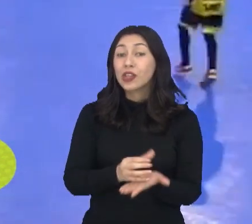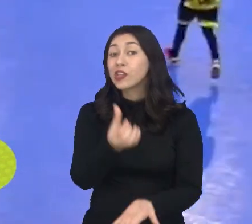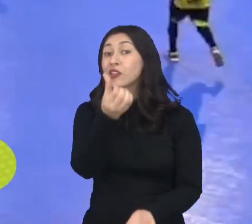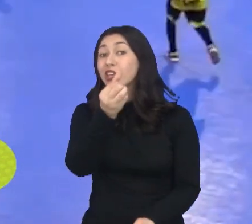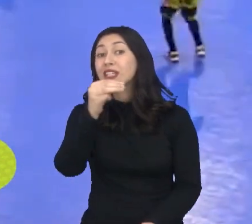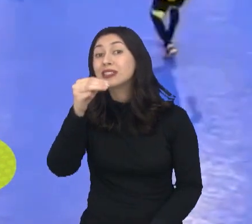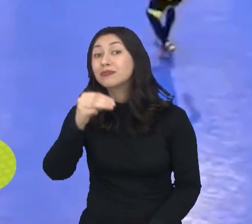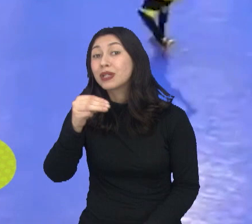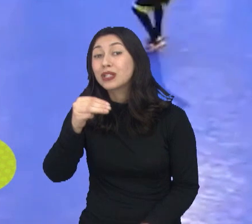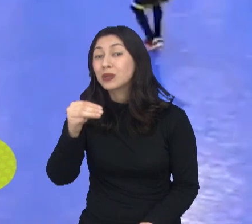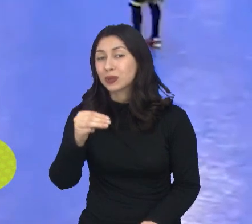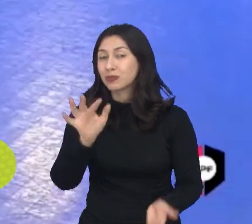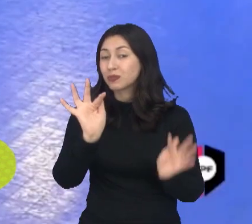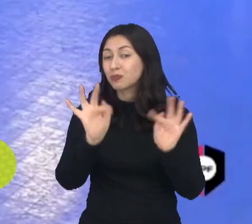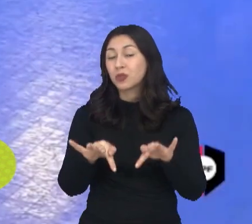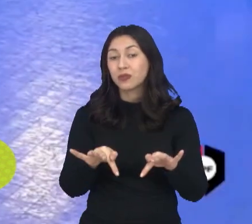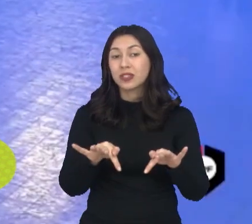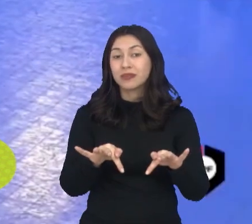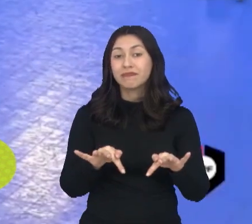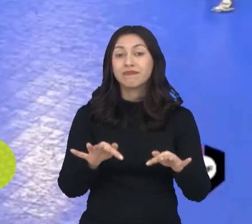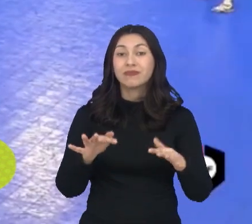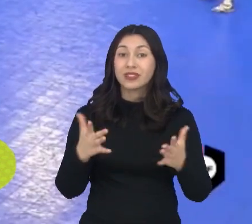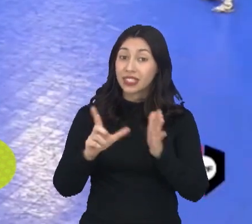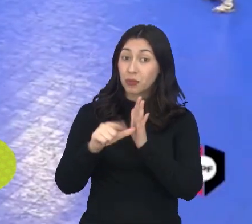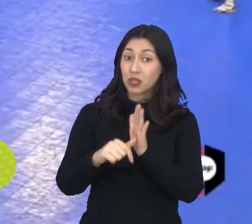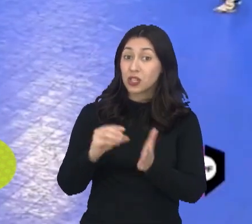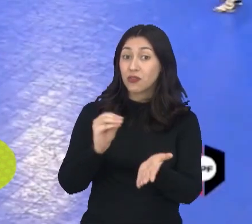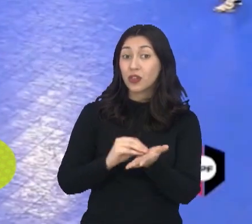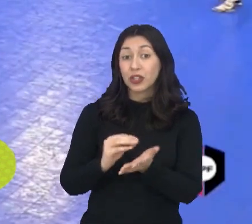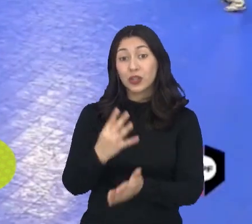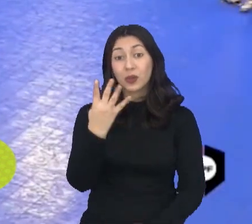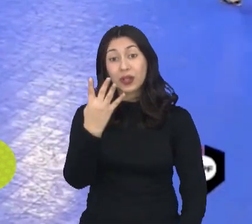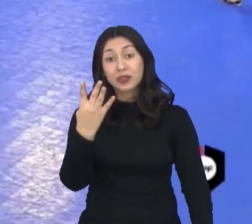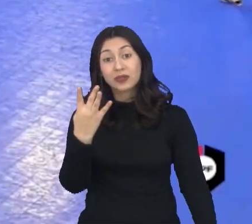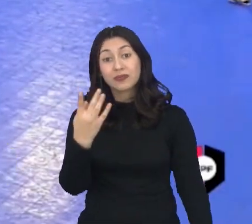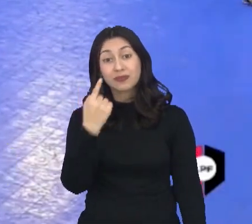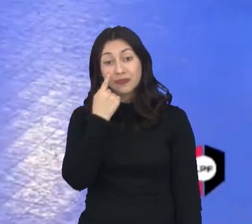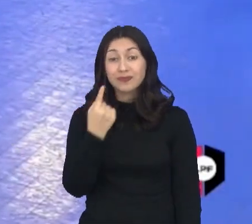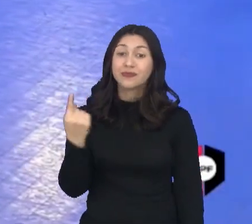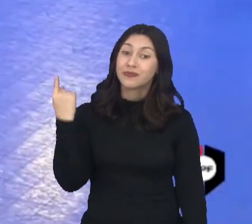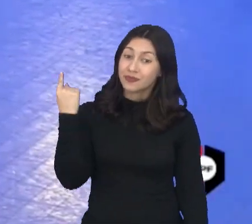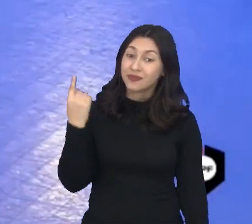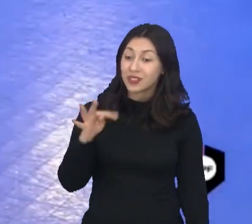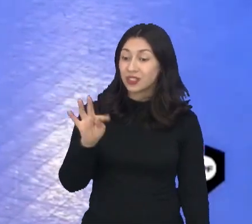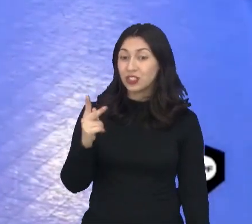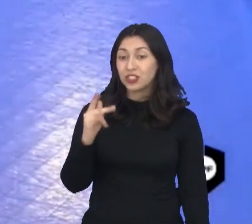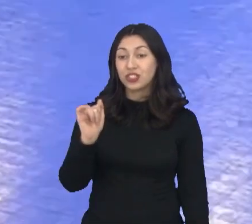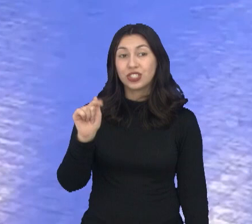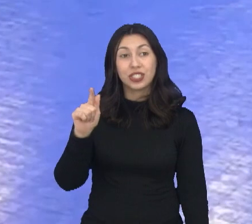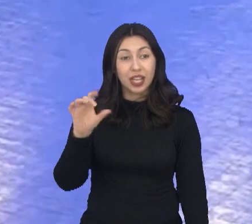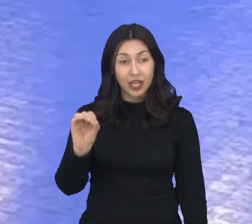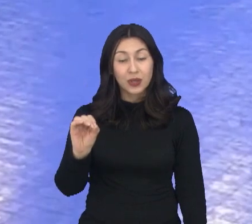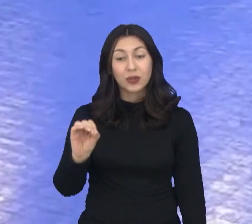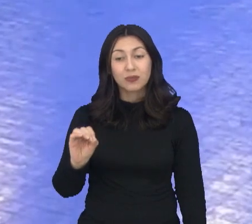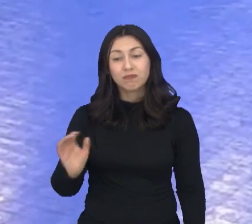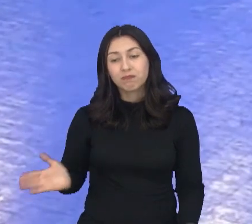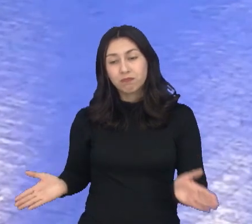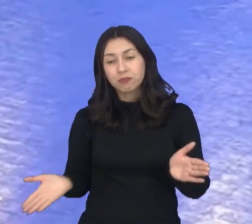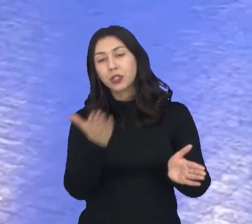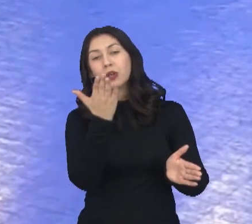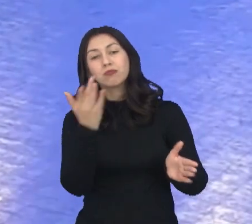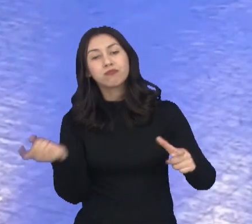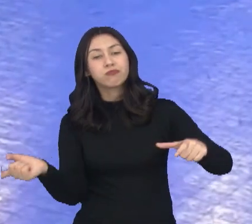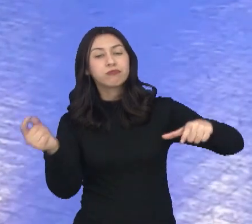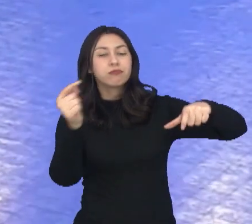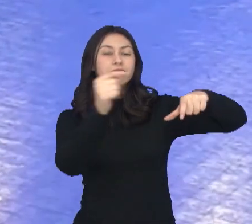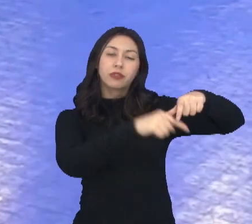terminar o jogo. E restando 4h57, você vai ver aí, ó, lateral batido, a zaga afastou mal e o Thiago Cabeça, com o pé, foi lá e fez